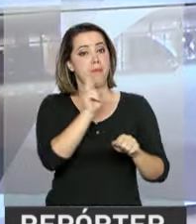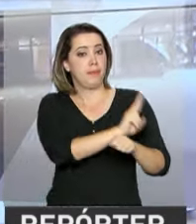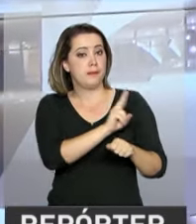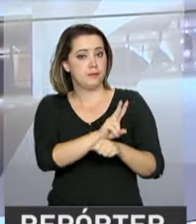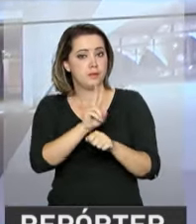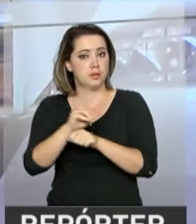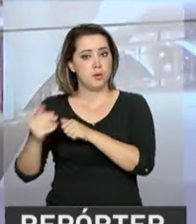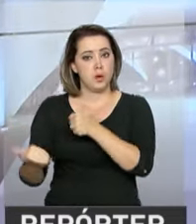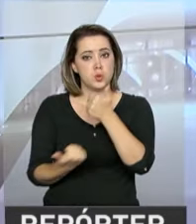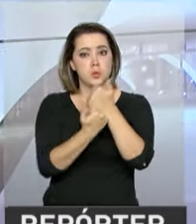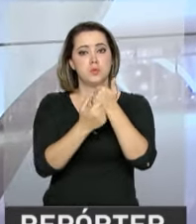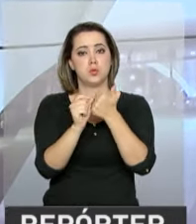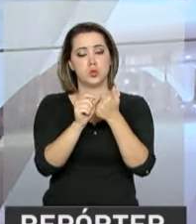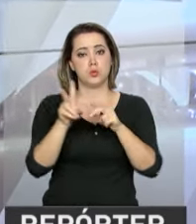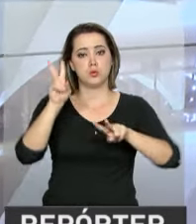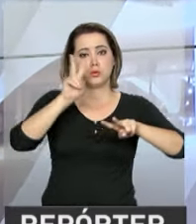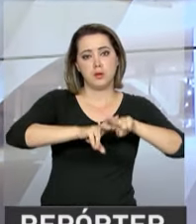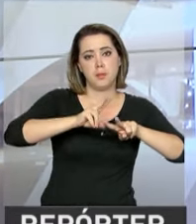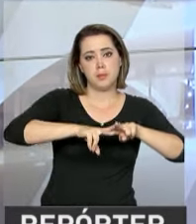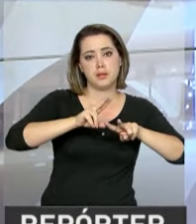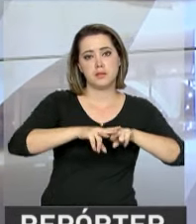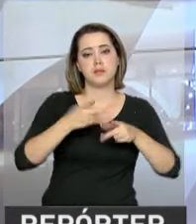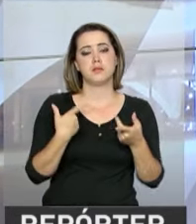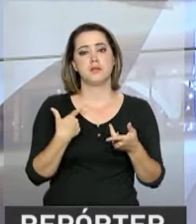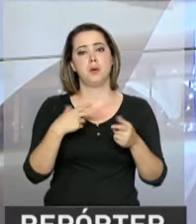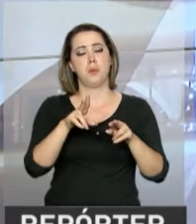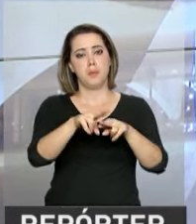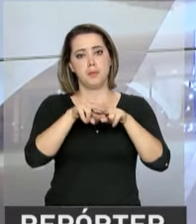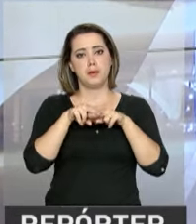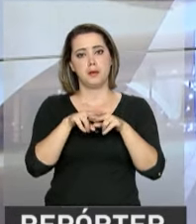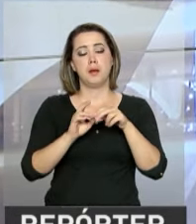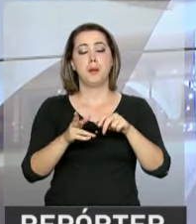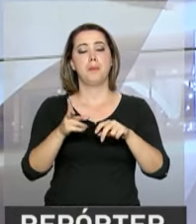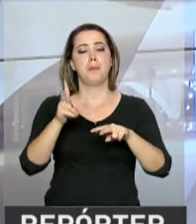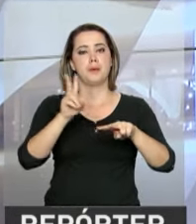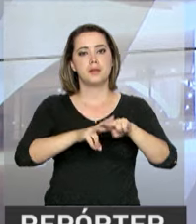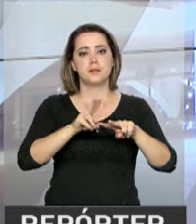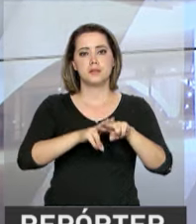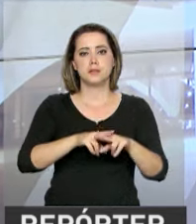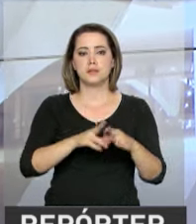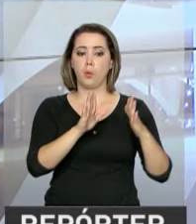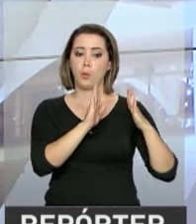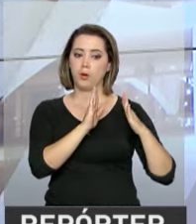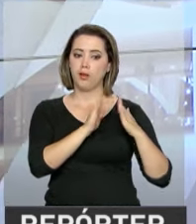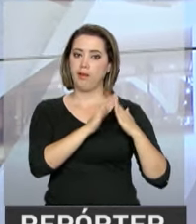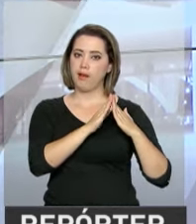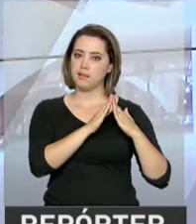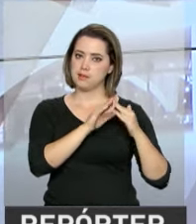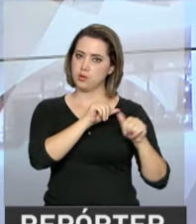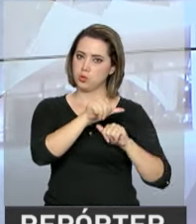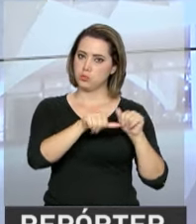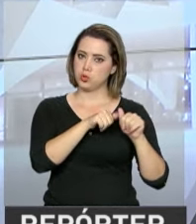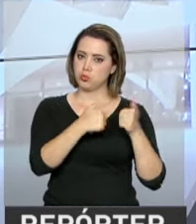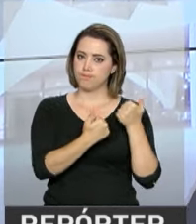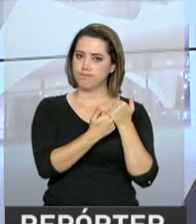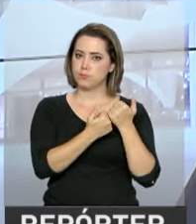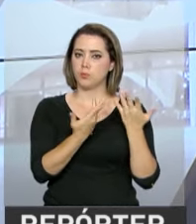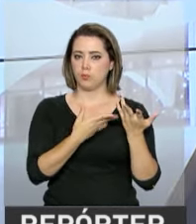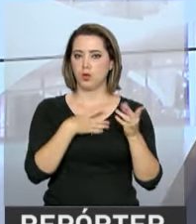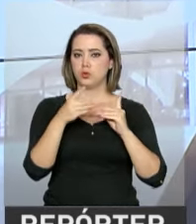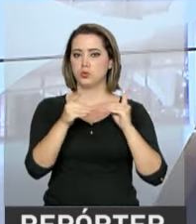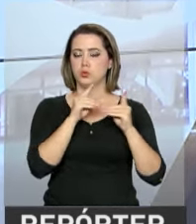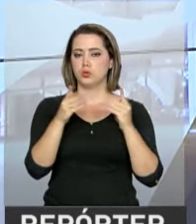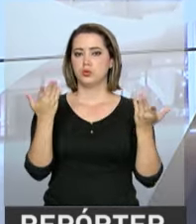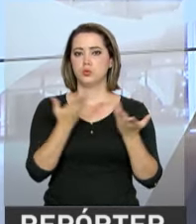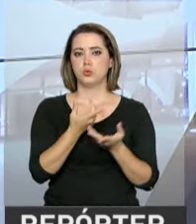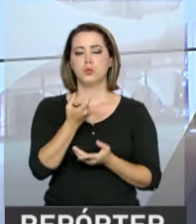a substituição da prisão preventiva pela domiciliar a todas detentas. O assunto foi debatido numa entrevista realizada